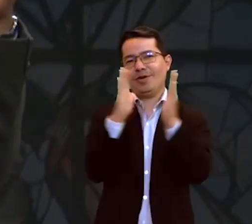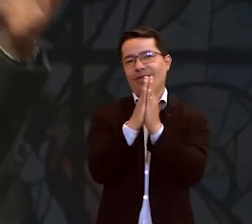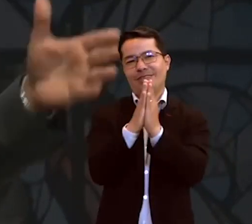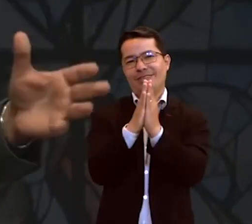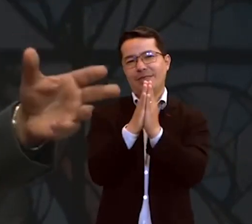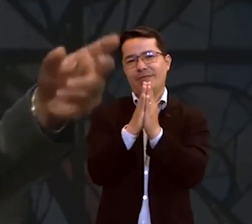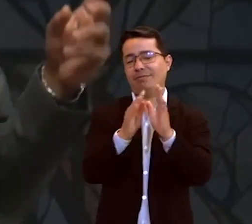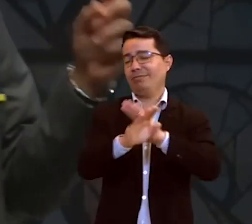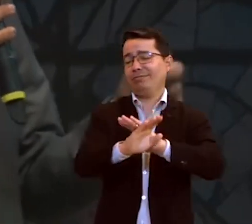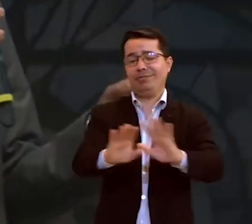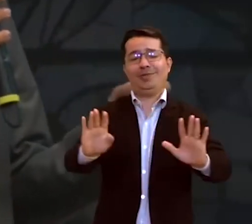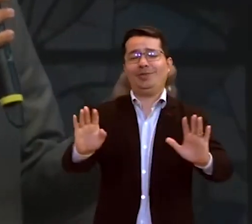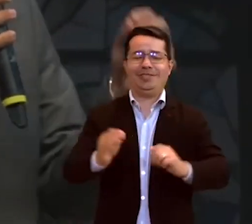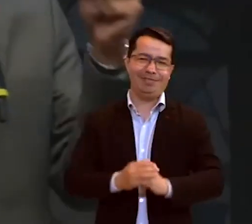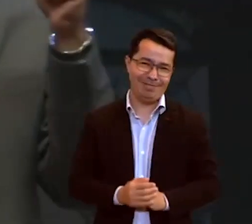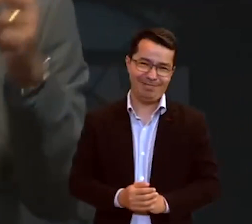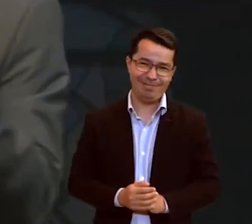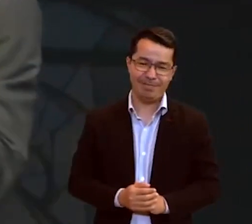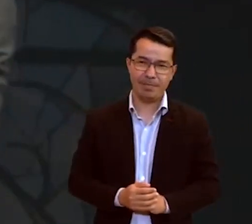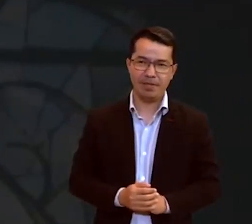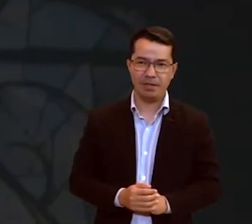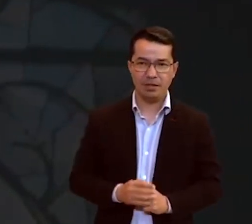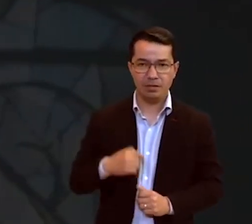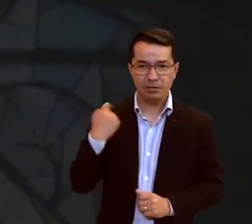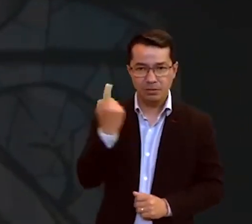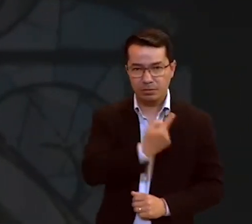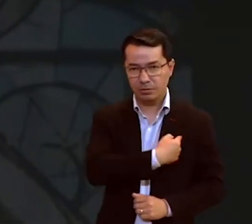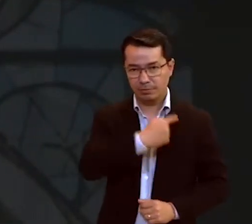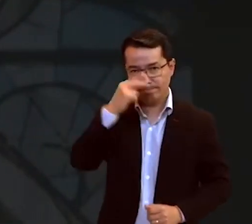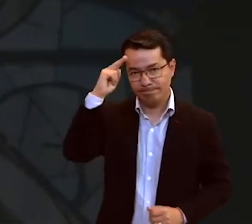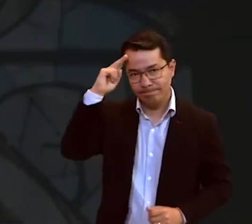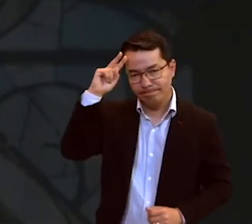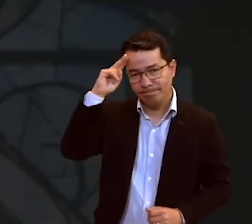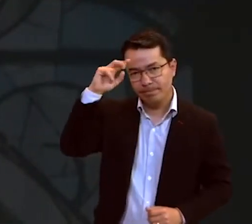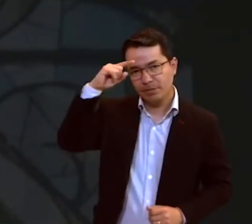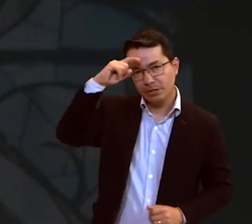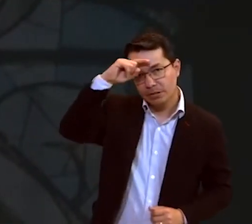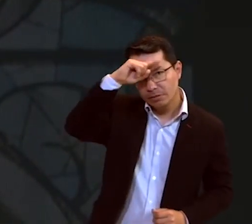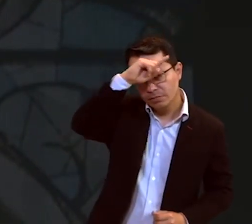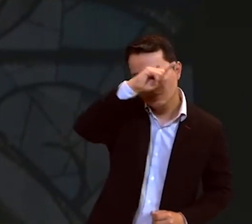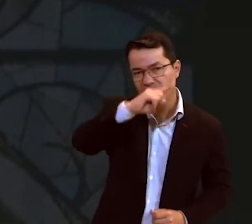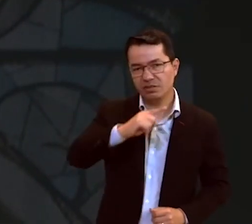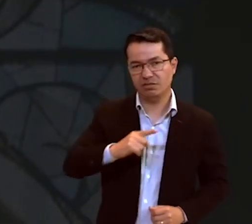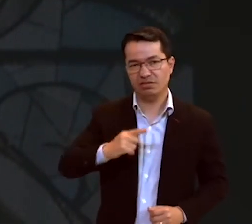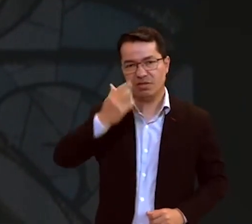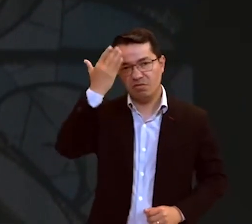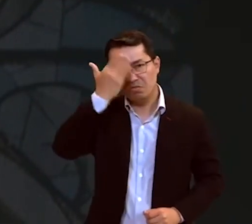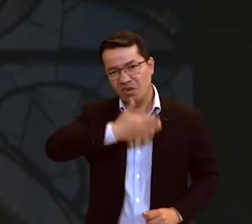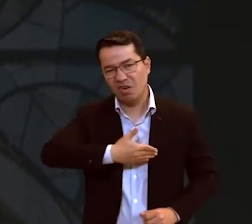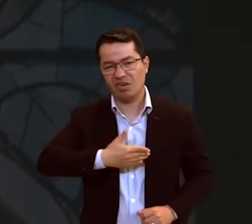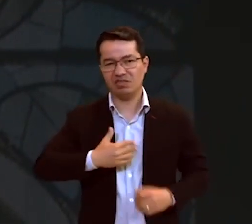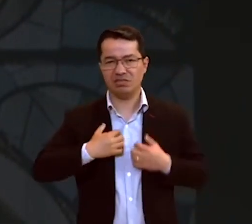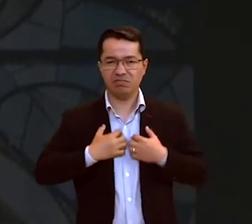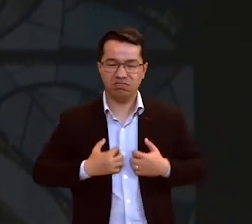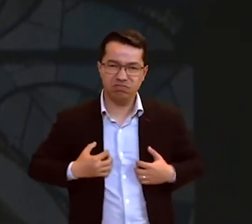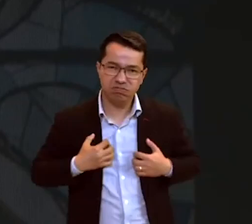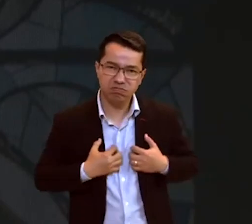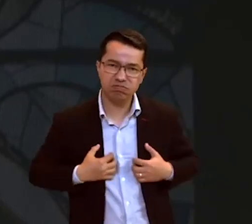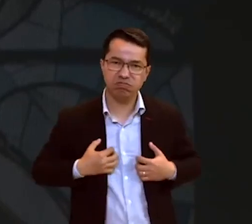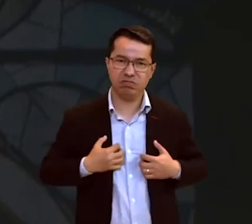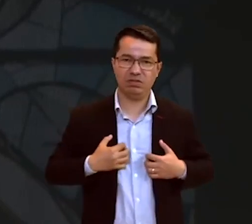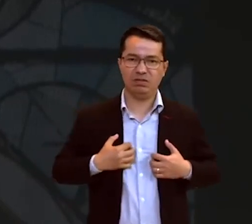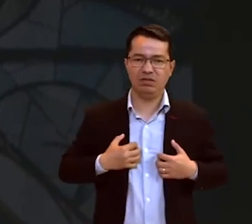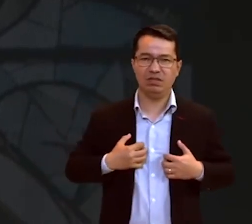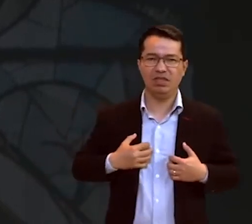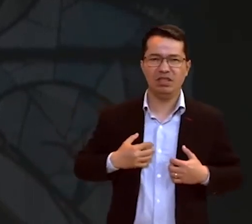Porque às vezes, na dificuldade, provações e aflições da alma, a resposta está em, às vezes, a gente fechar a porta